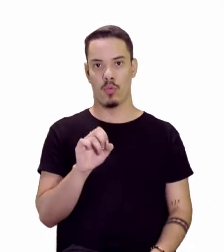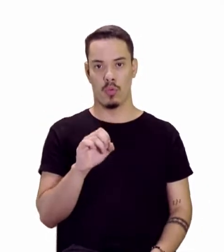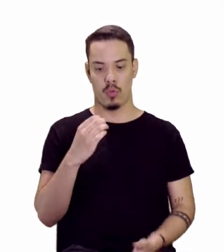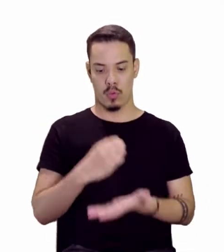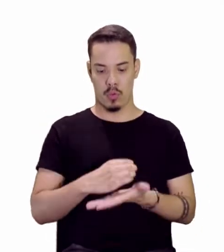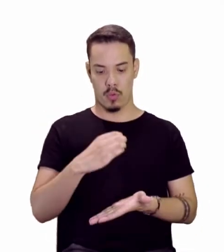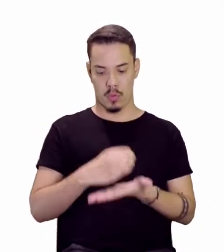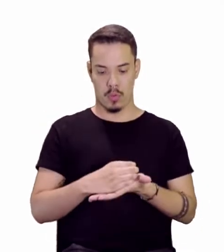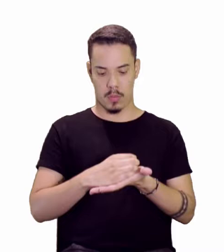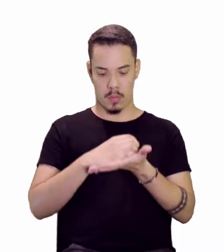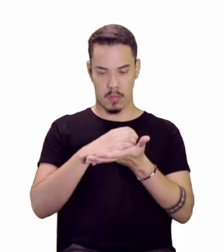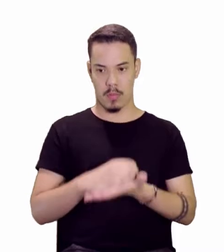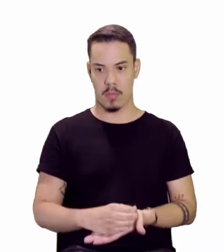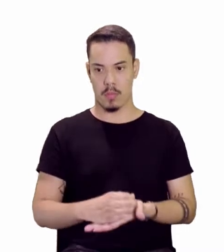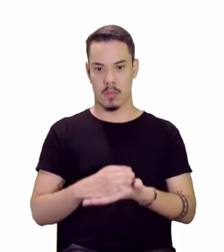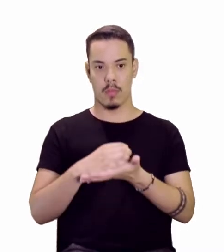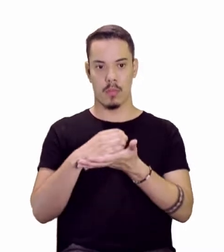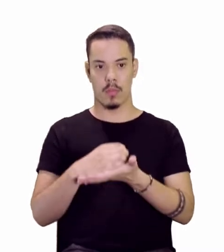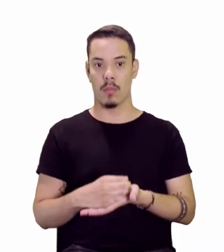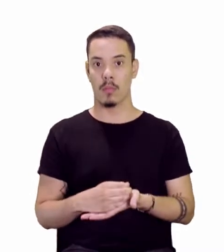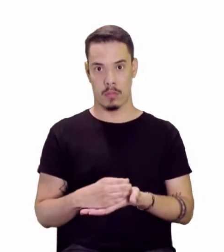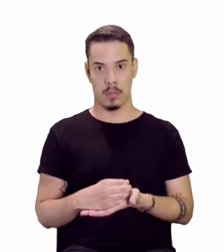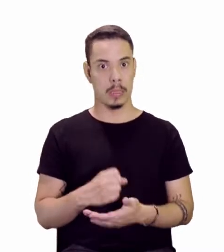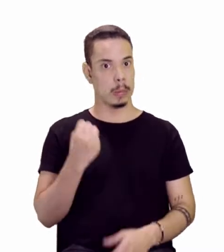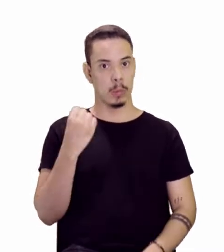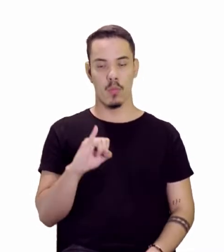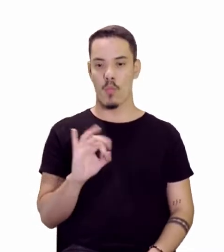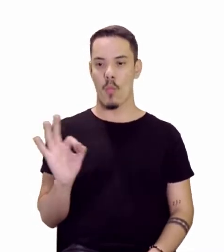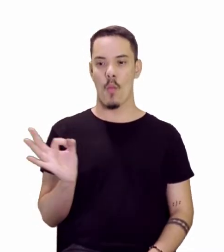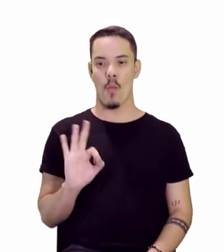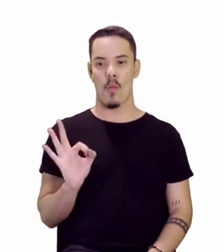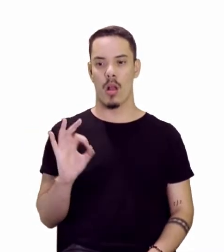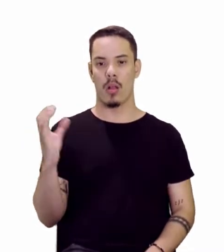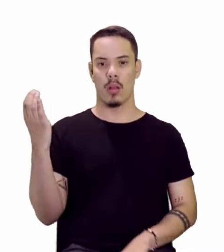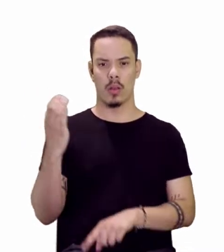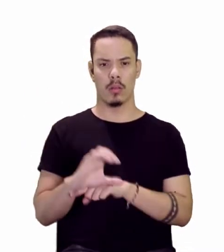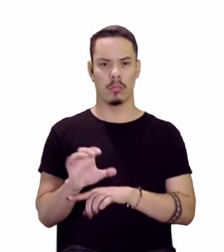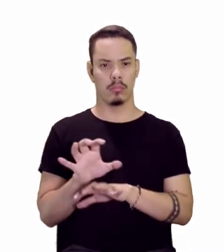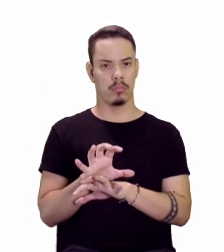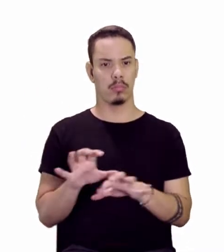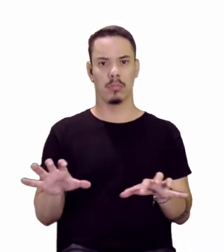quer dizer que o líquido pressiona o cartão. Exato. Se não fosse isso, quando você colocasse lá,